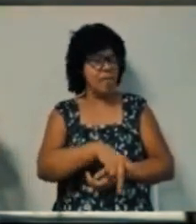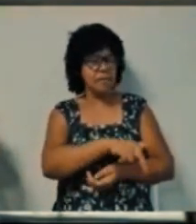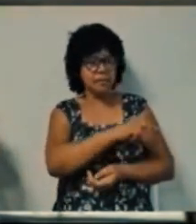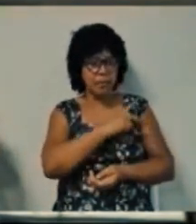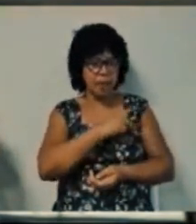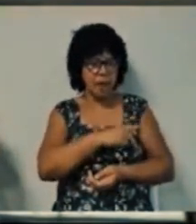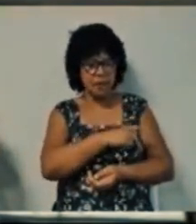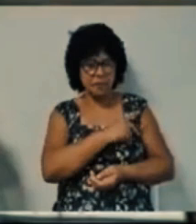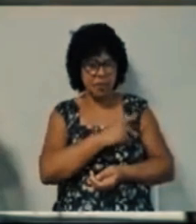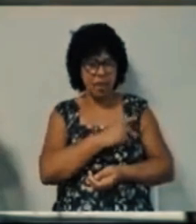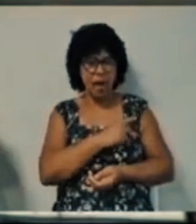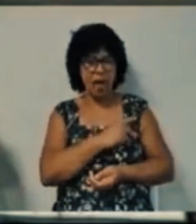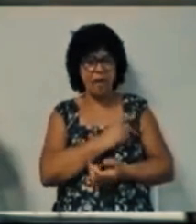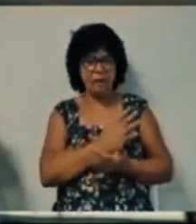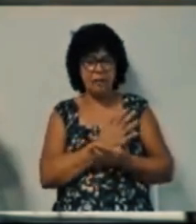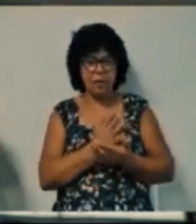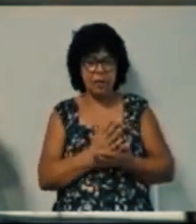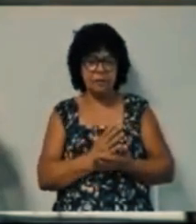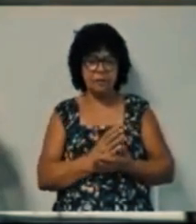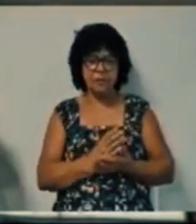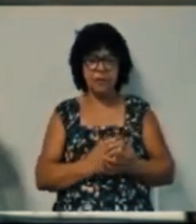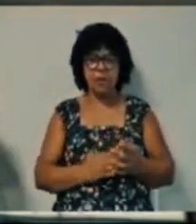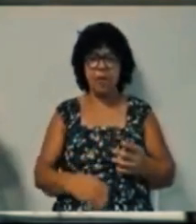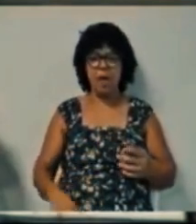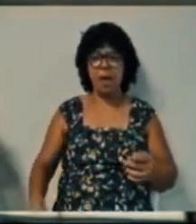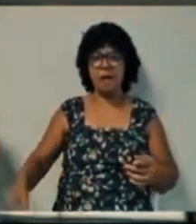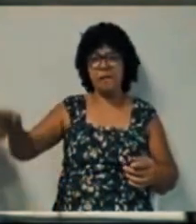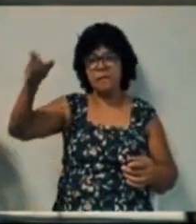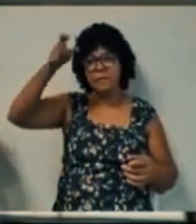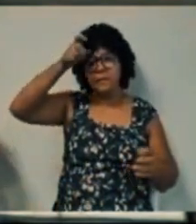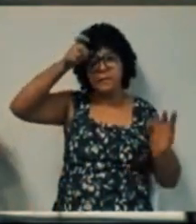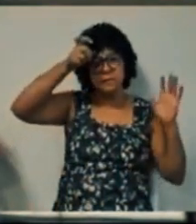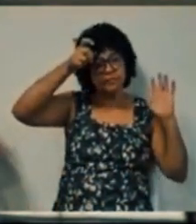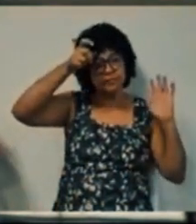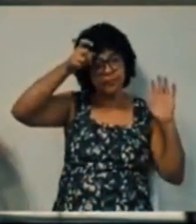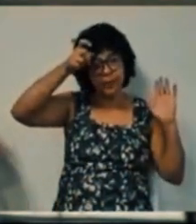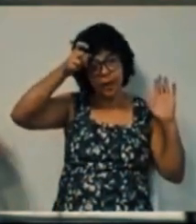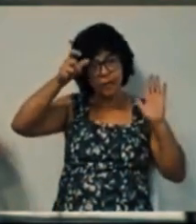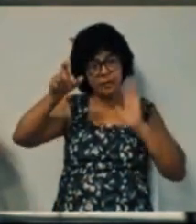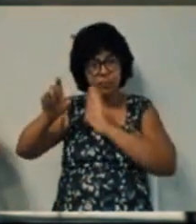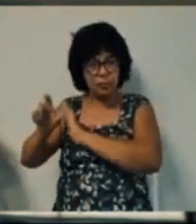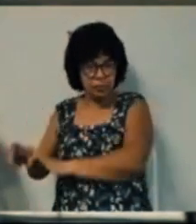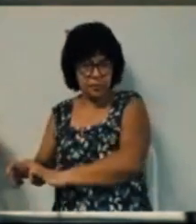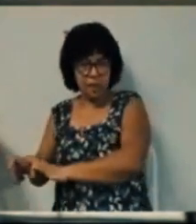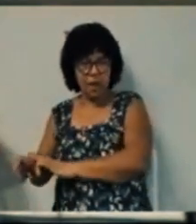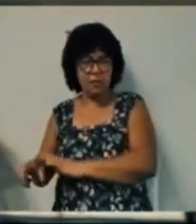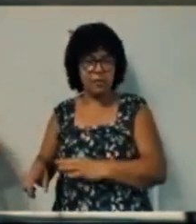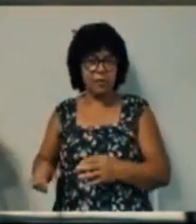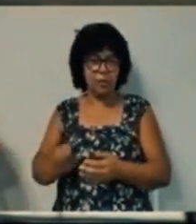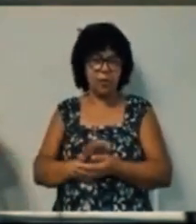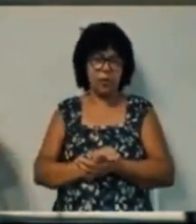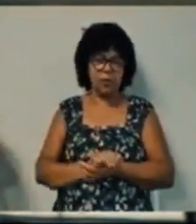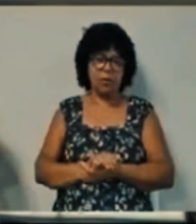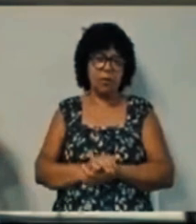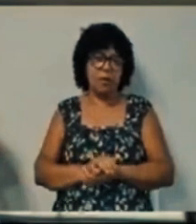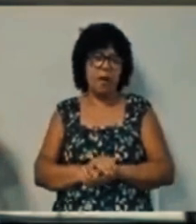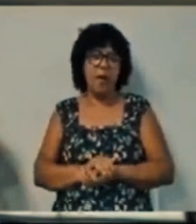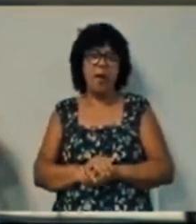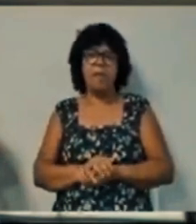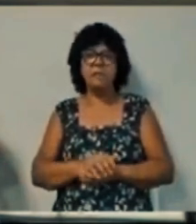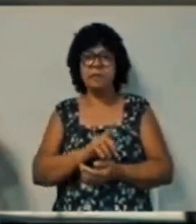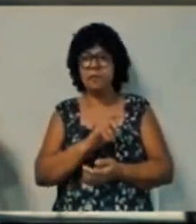conta. E aí quando a verdade chega numa cidade, porque aquela cidade estava dominada pela mentira, pelo engano,